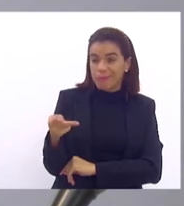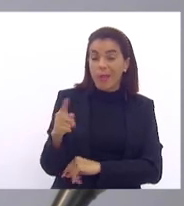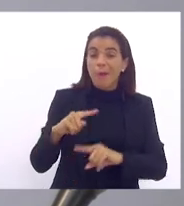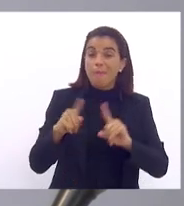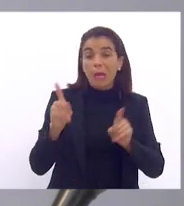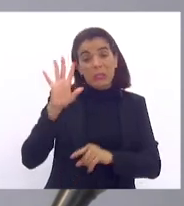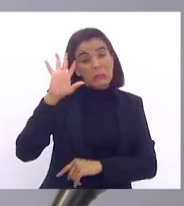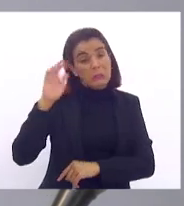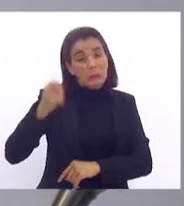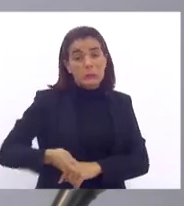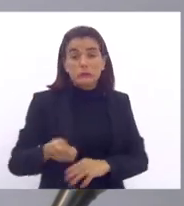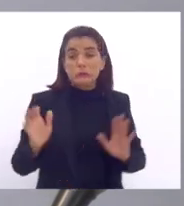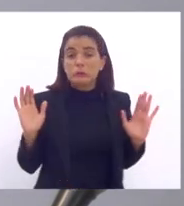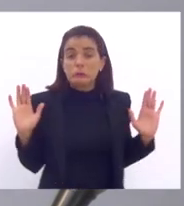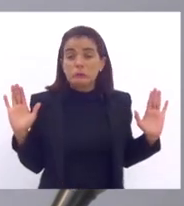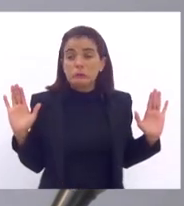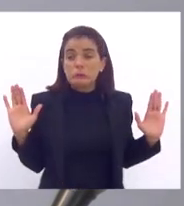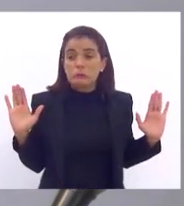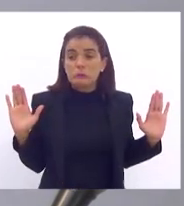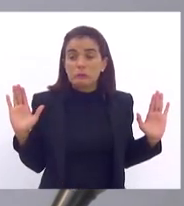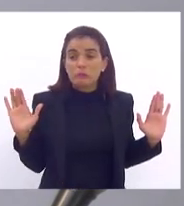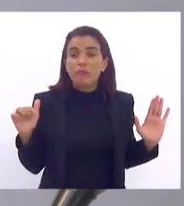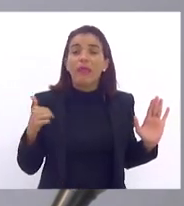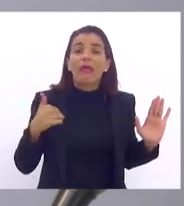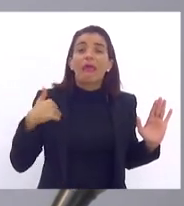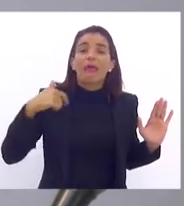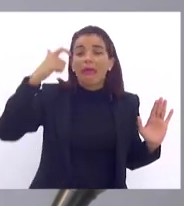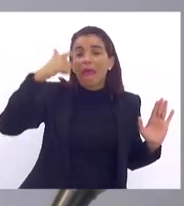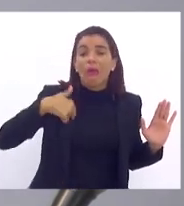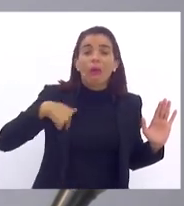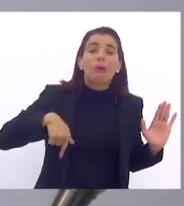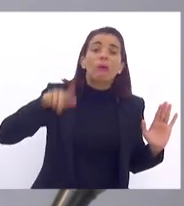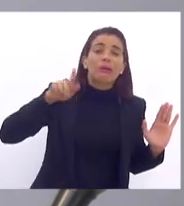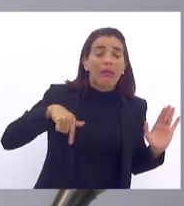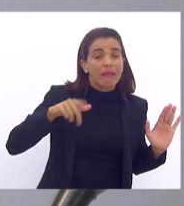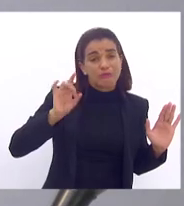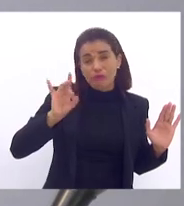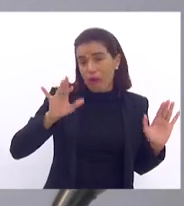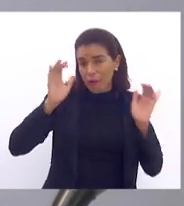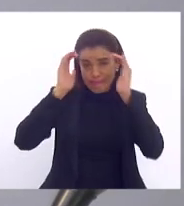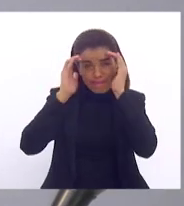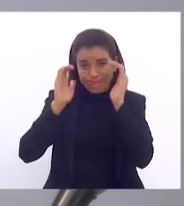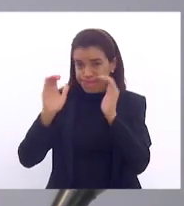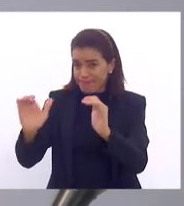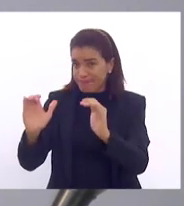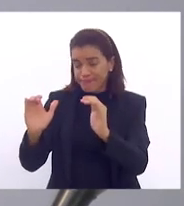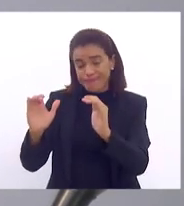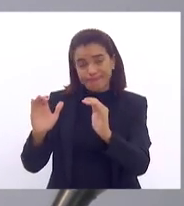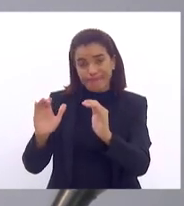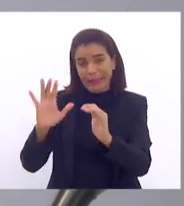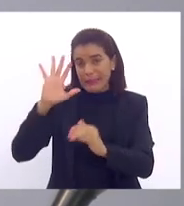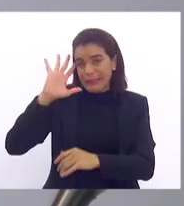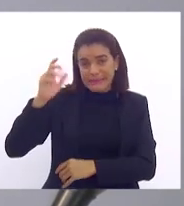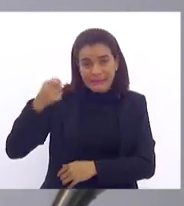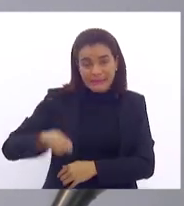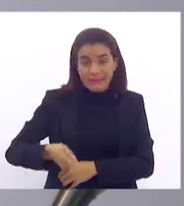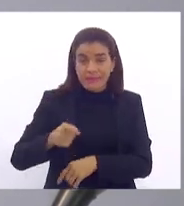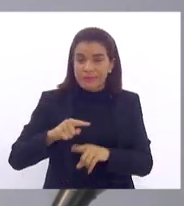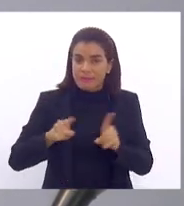se decidiu temos nós que acatar decisão Mas jamais